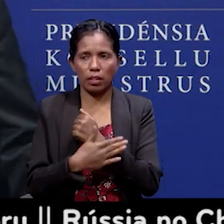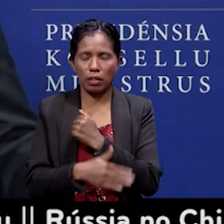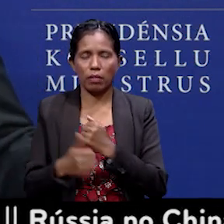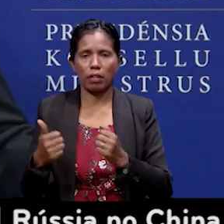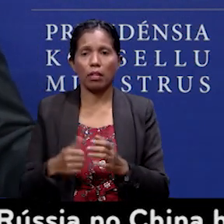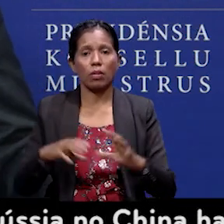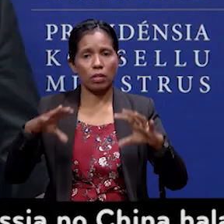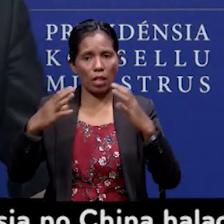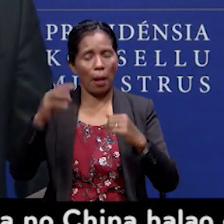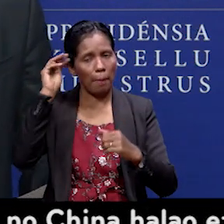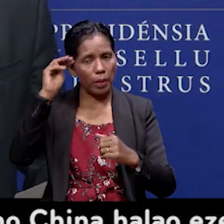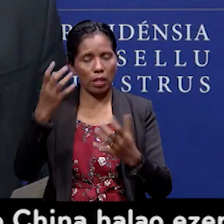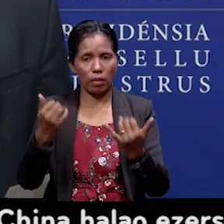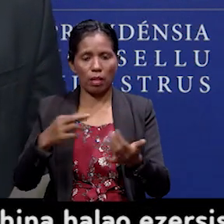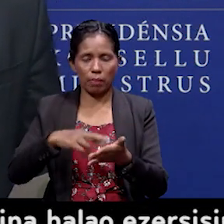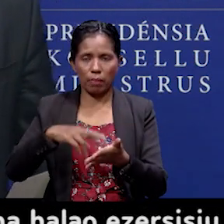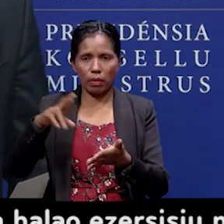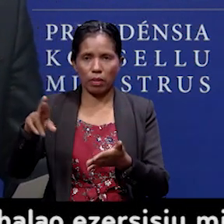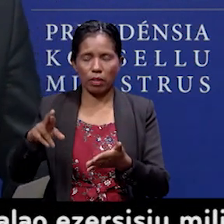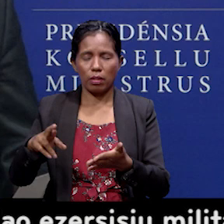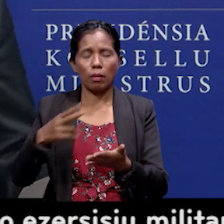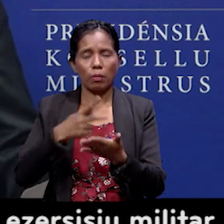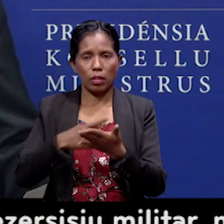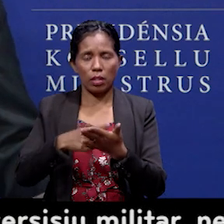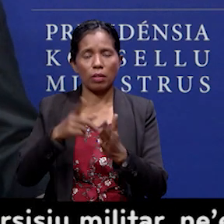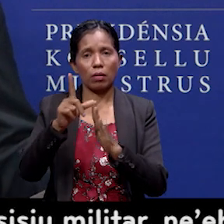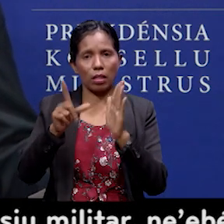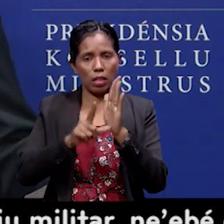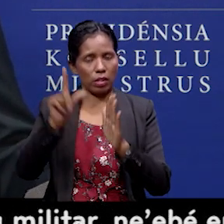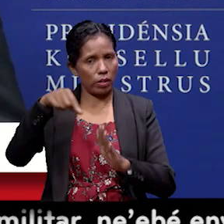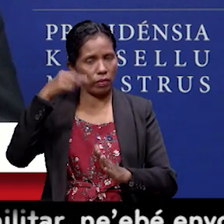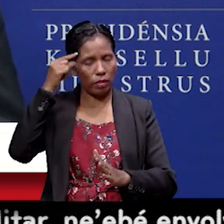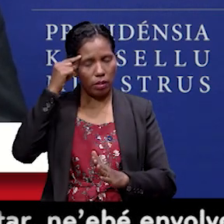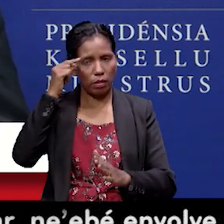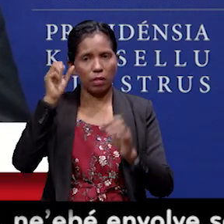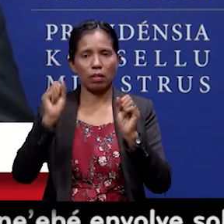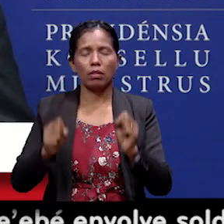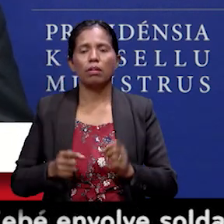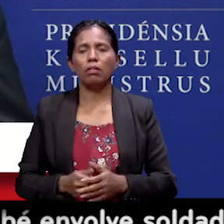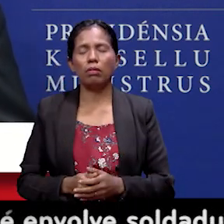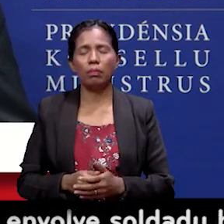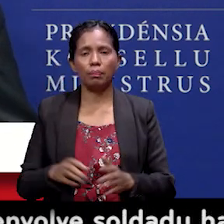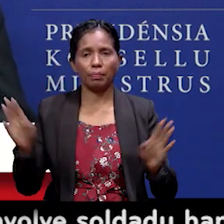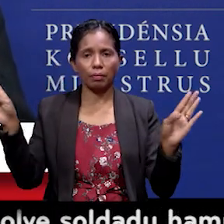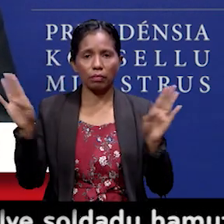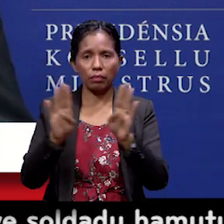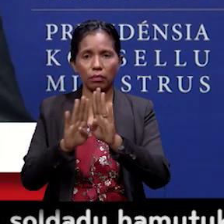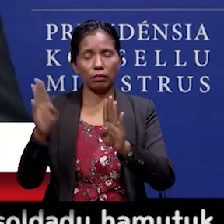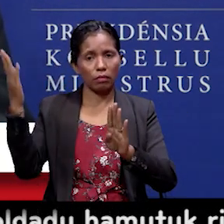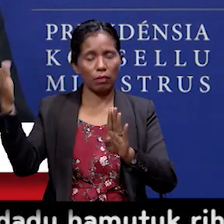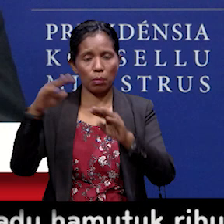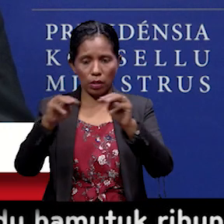Ministros ohin aprova projeto resolução Governo Nian, nebe mantém imposição cerca sanitária iha município